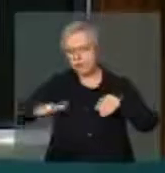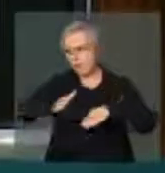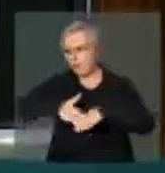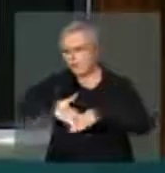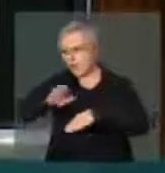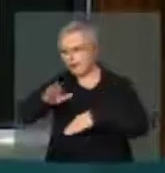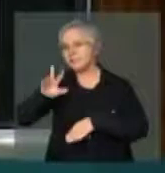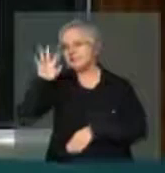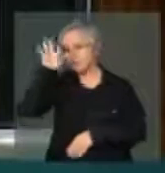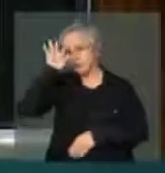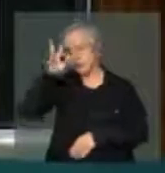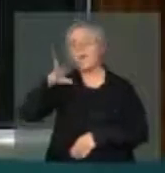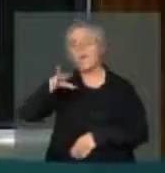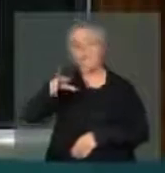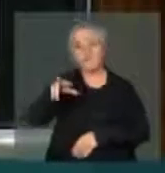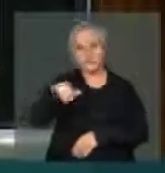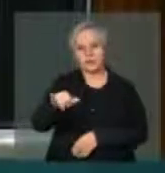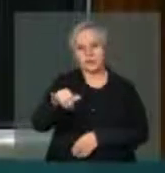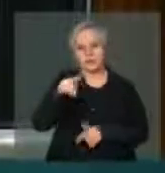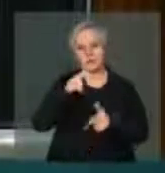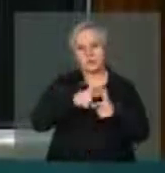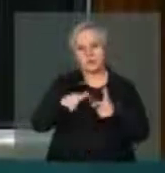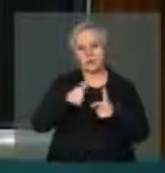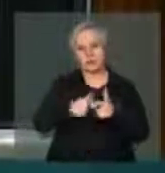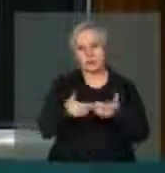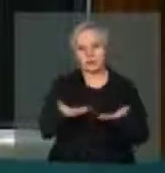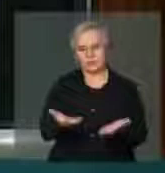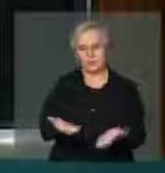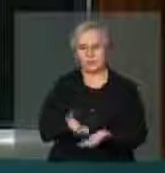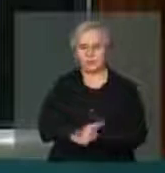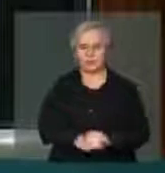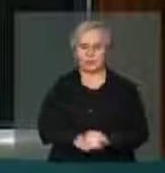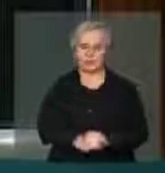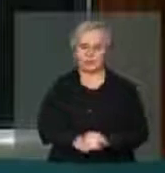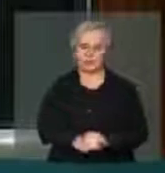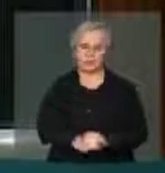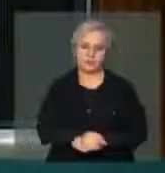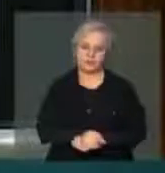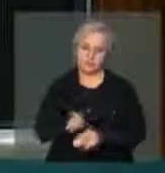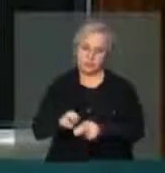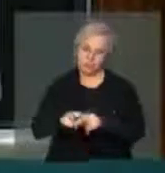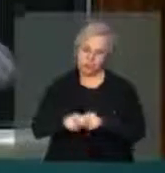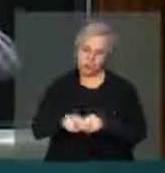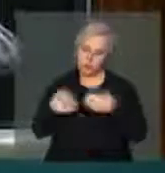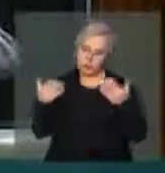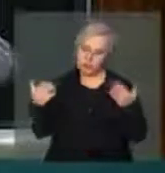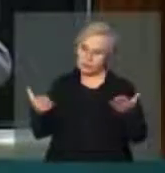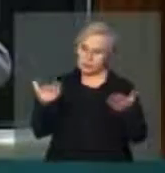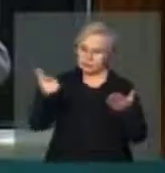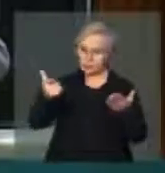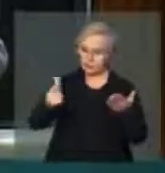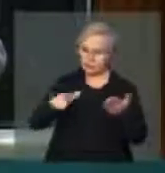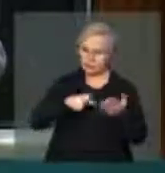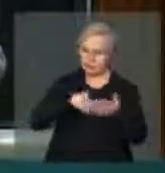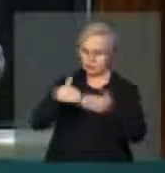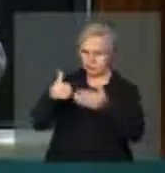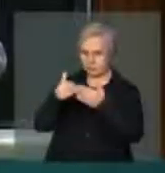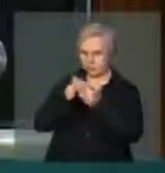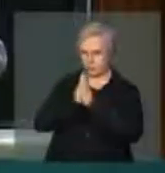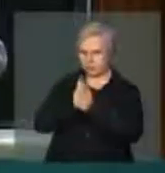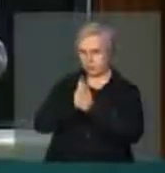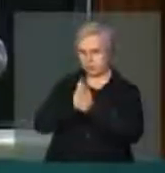resolveria ou resolverá este problema. Portanto, mais uma vez, ao eminente Luiz Couto,